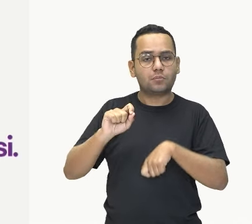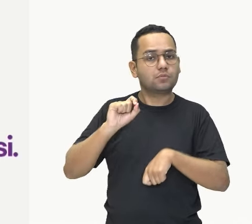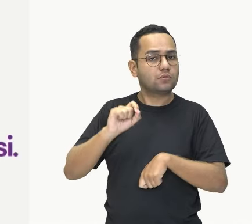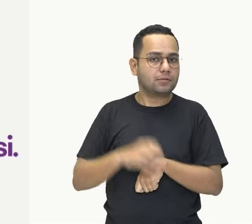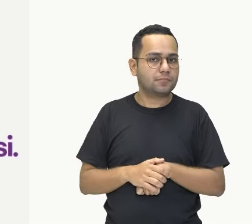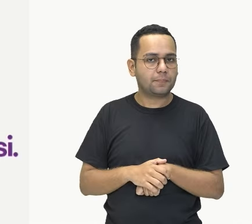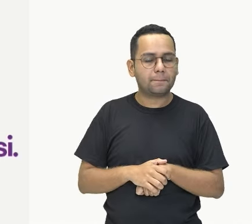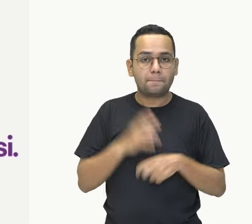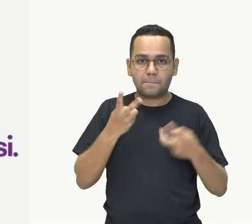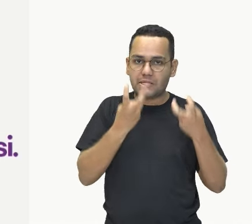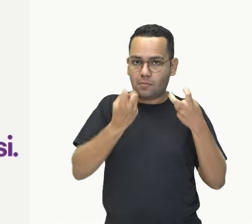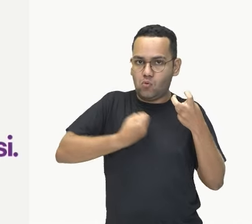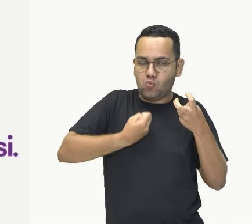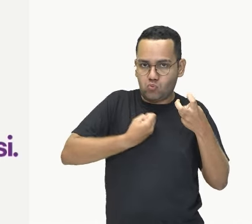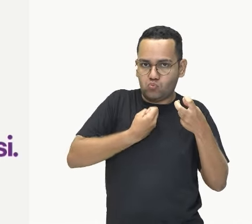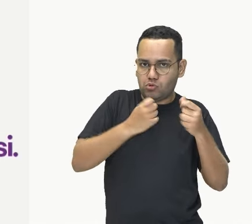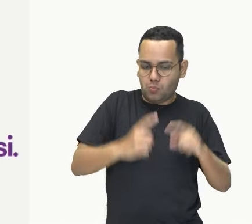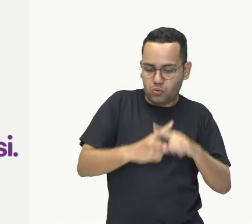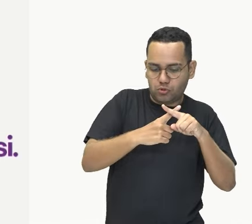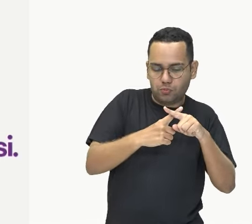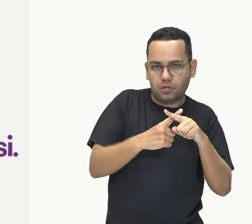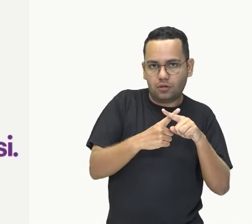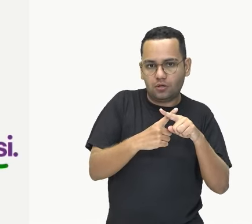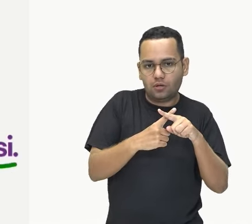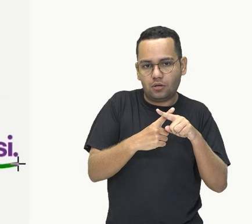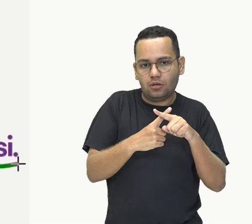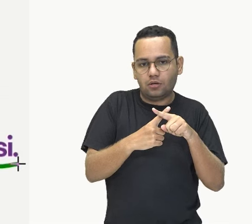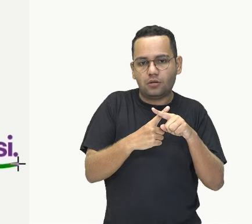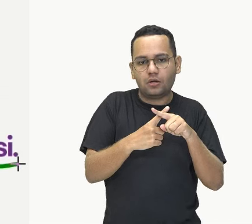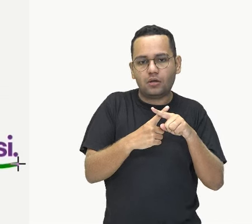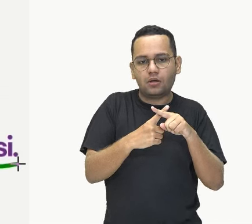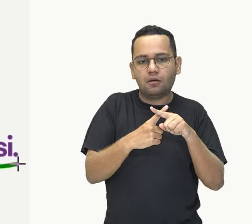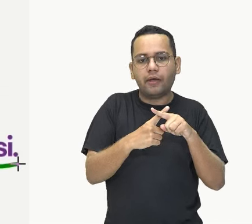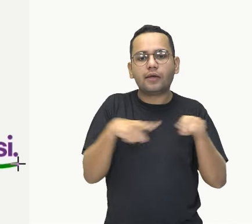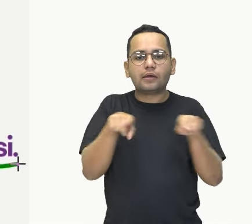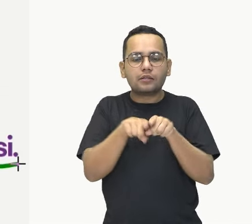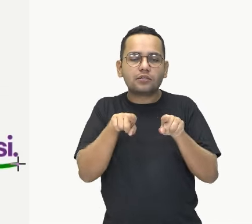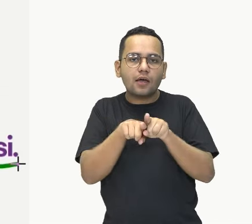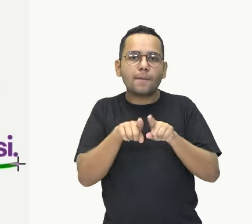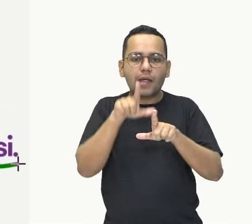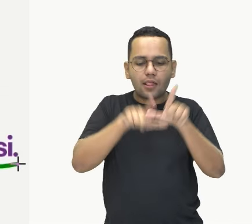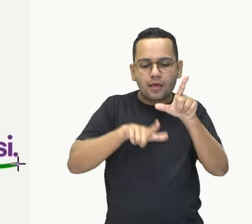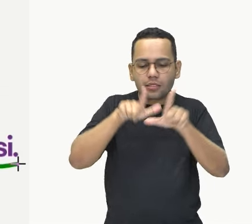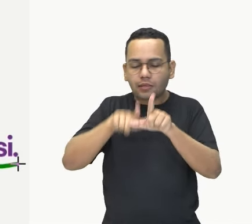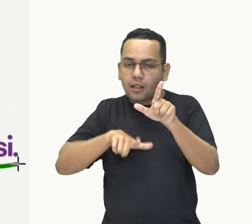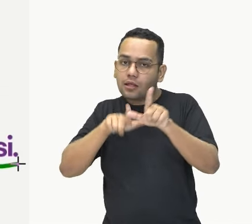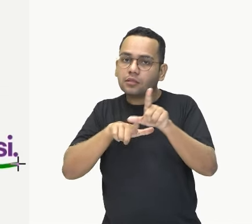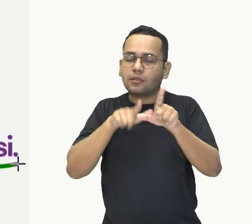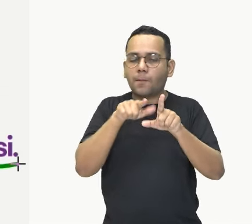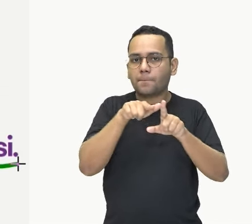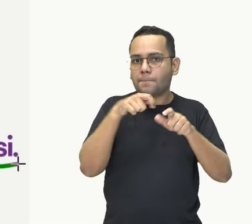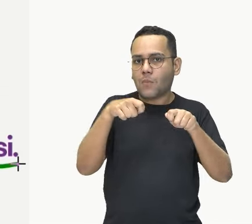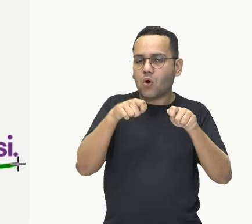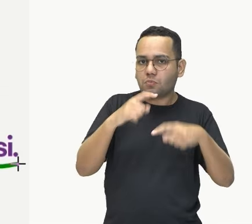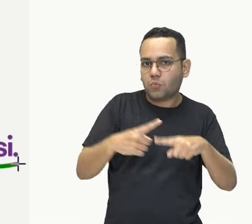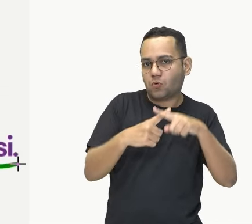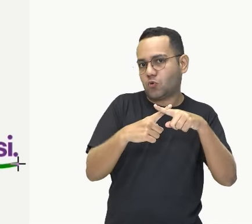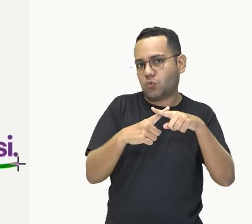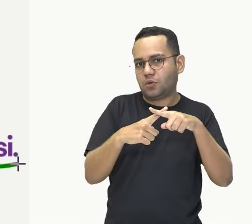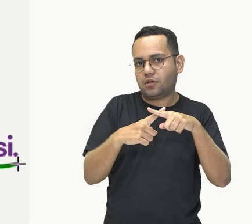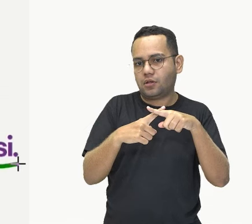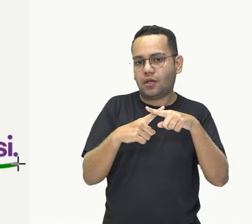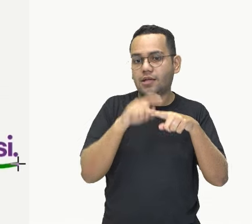e multiplicamos as partes literais entre si. É exatamente o que a gente acabou de